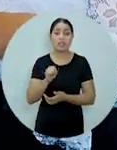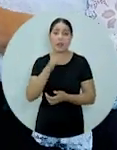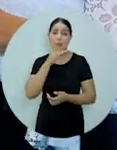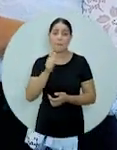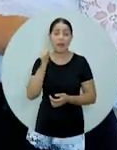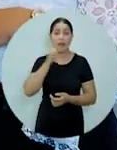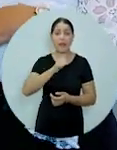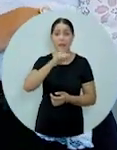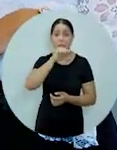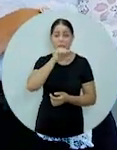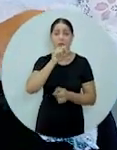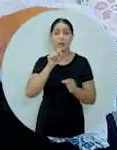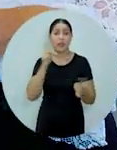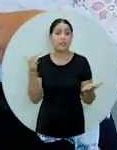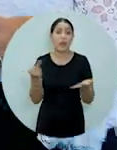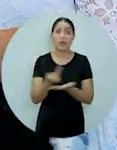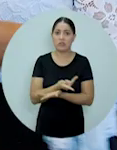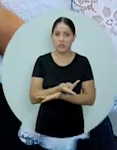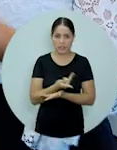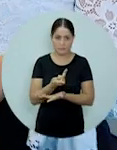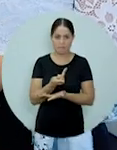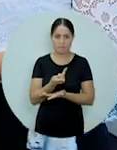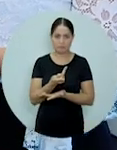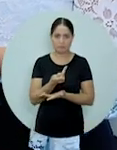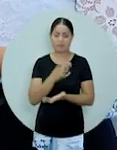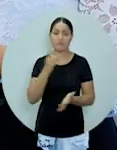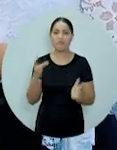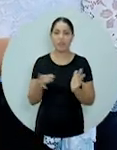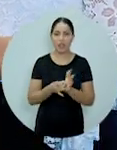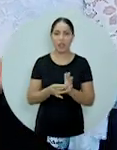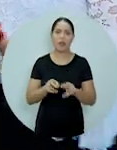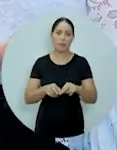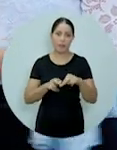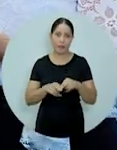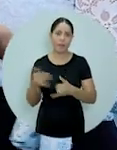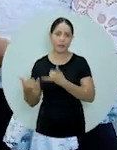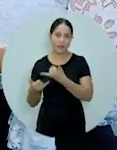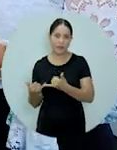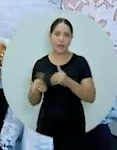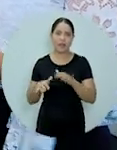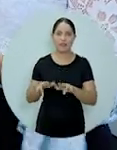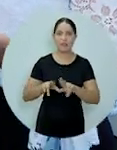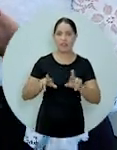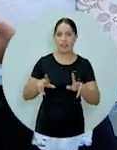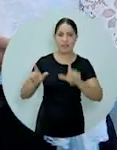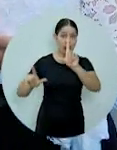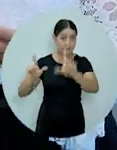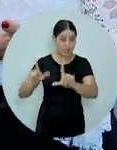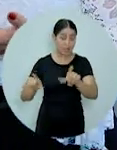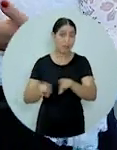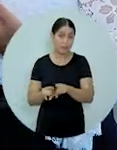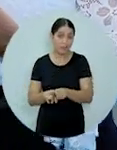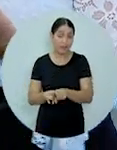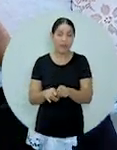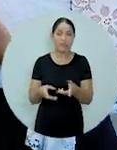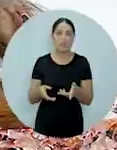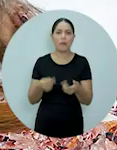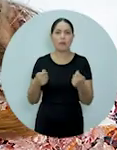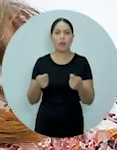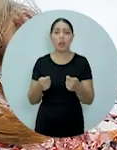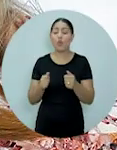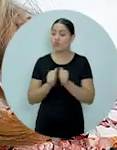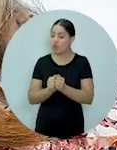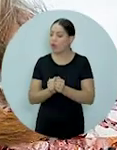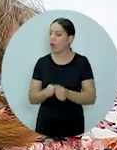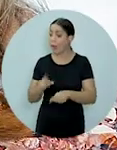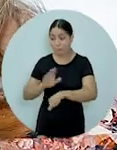percepção, tanto do pai quanto da mãe, que isso pode estar acontecendo, ou seja, às vezes é uma brincadeira, às vezes é um programa de televisão, e falar,